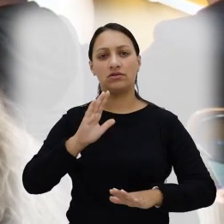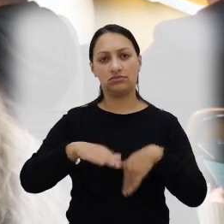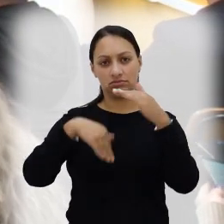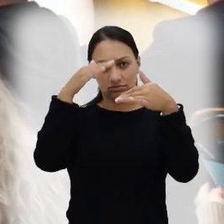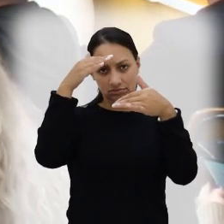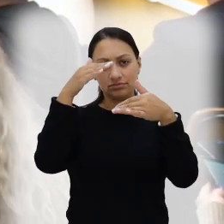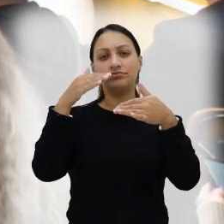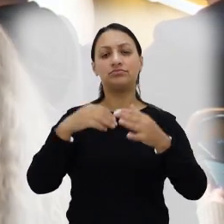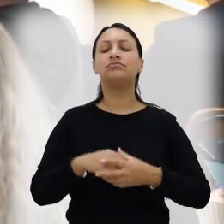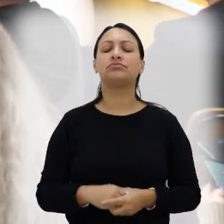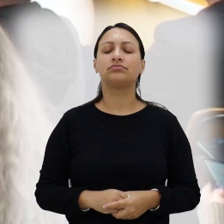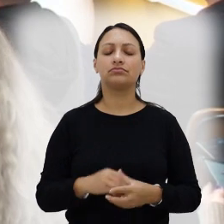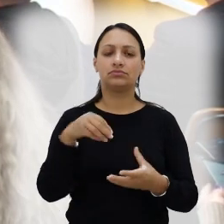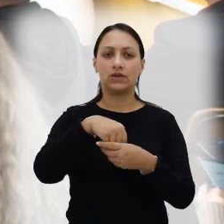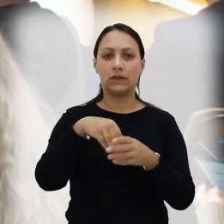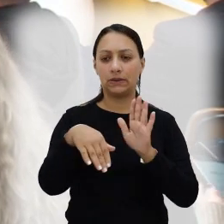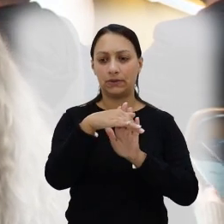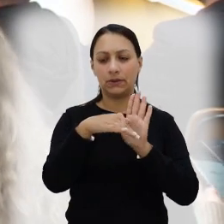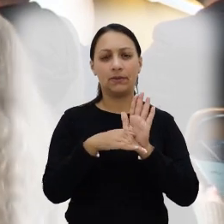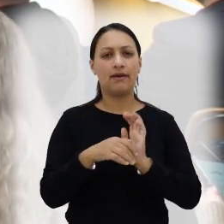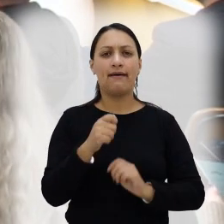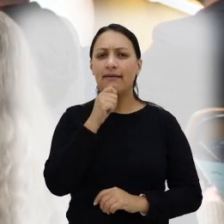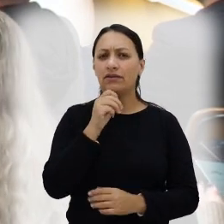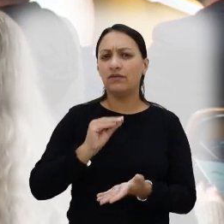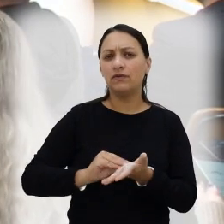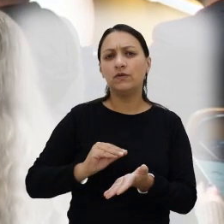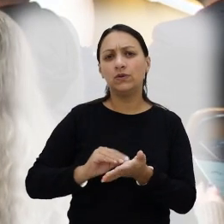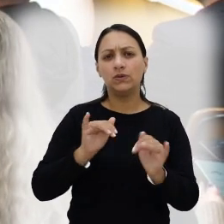performance e dentro do programa. Não falamos sobre a premiação, né?